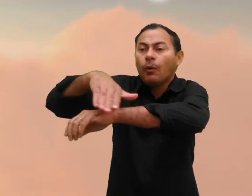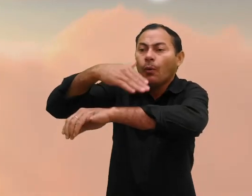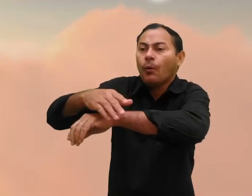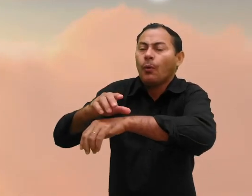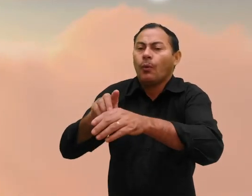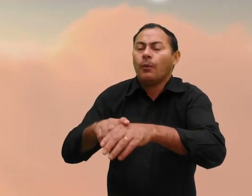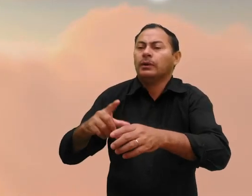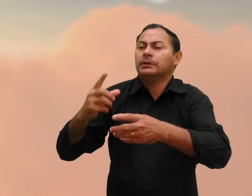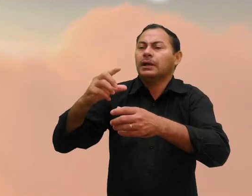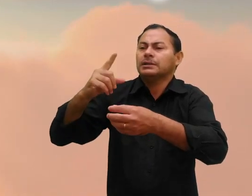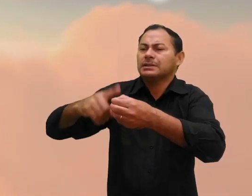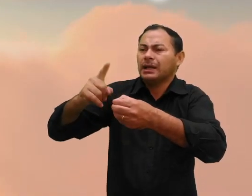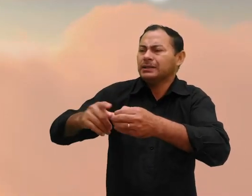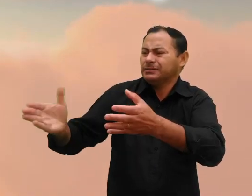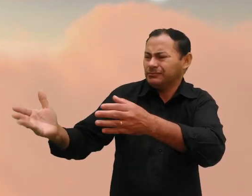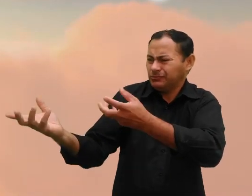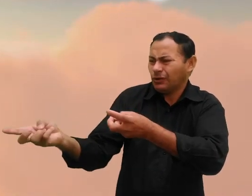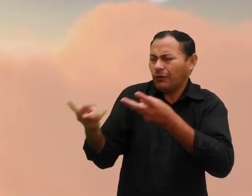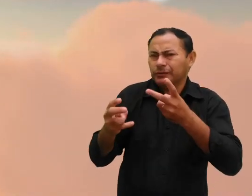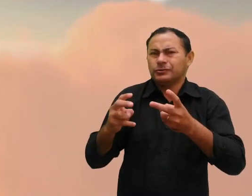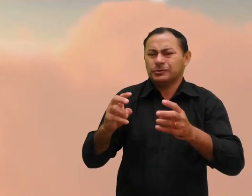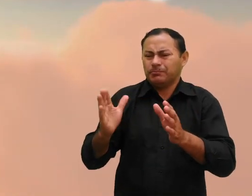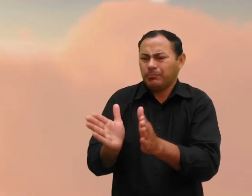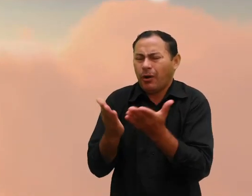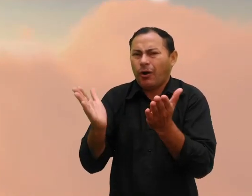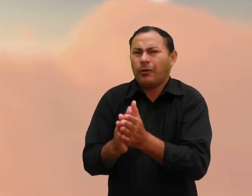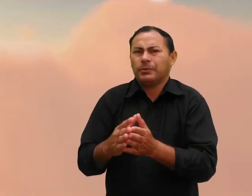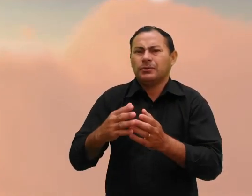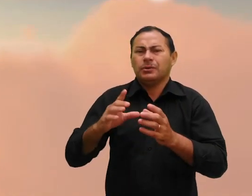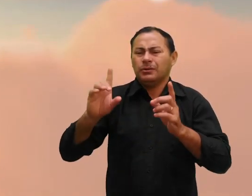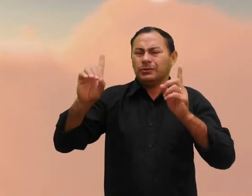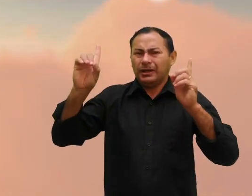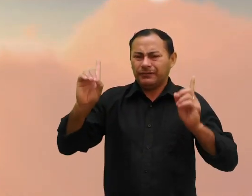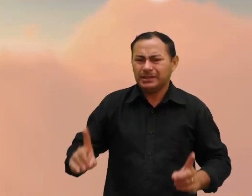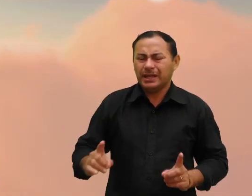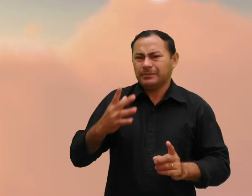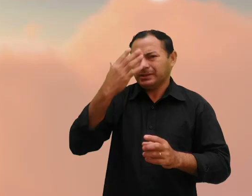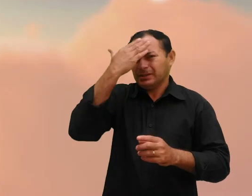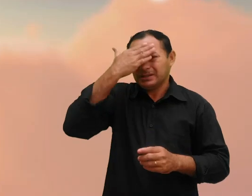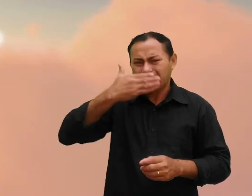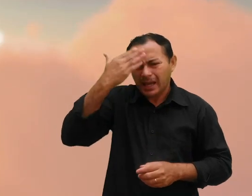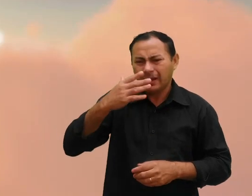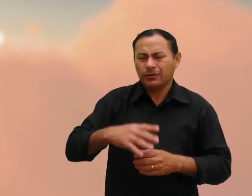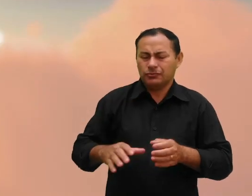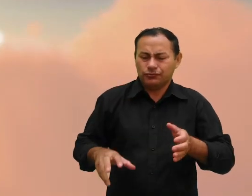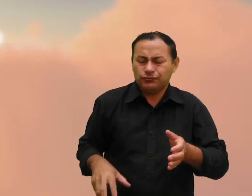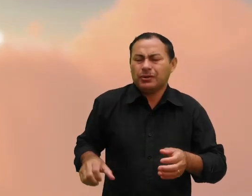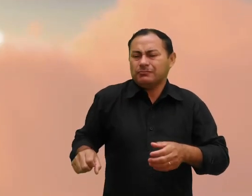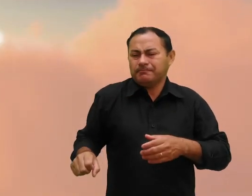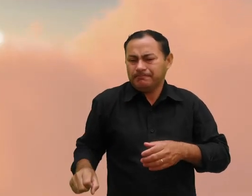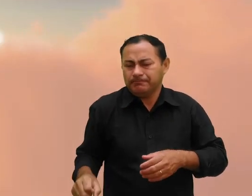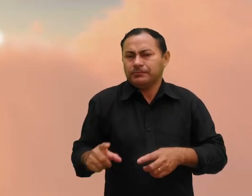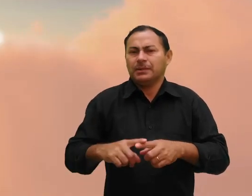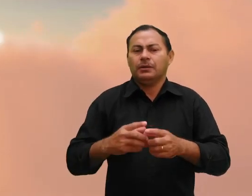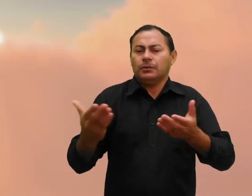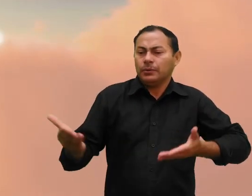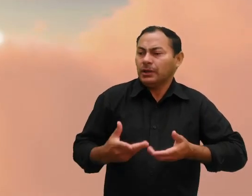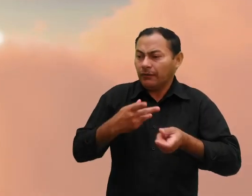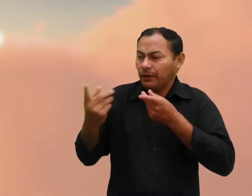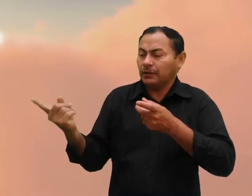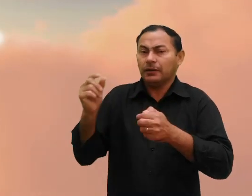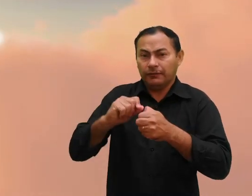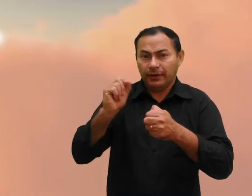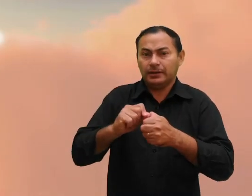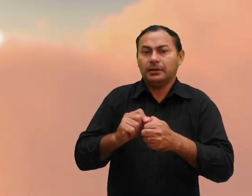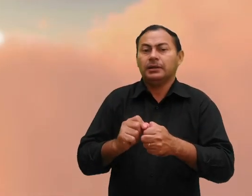para as ruas e becos da cidade e traga os pobres, os aleijados, os cegos e os mancos. Disse o servo: o que o senhor ordenou